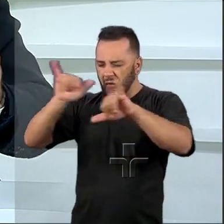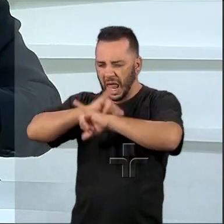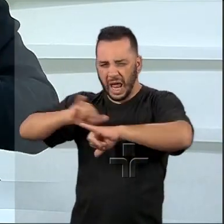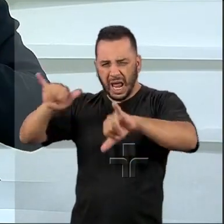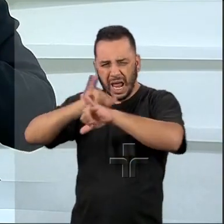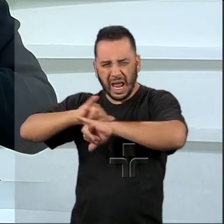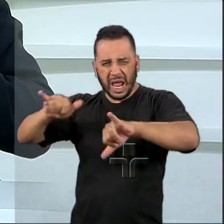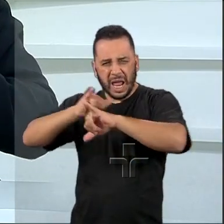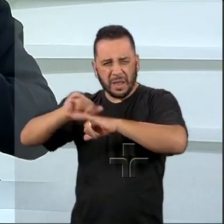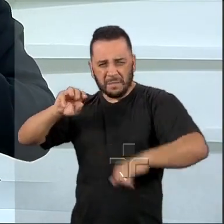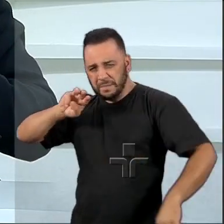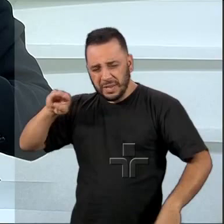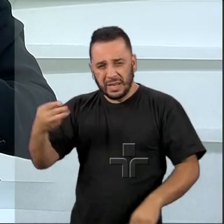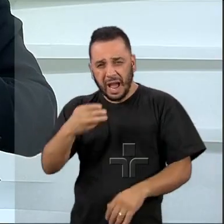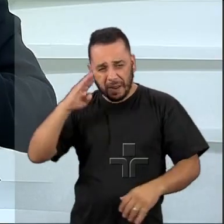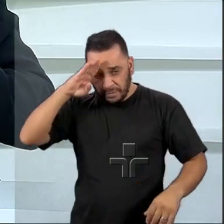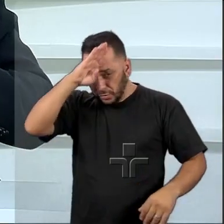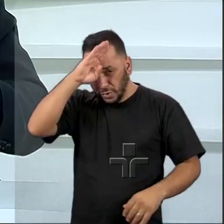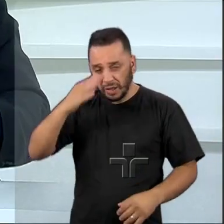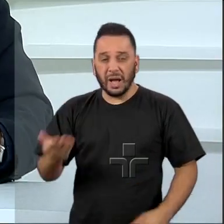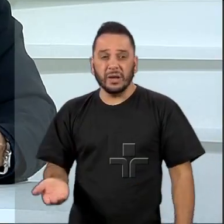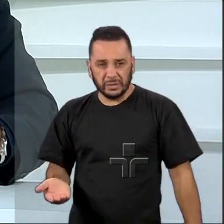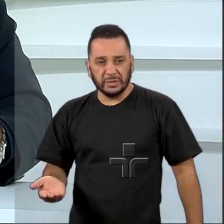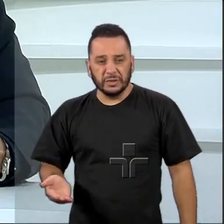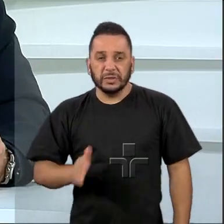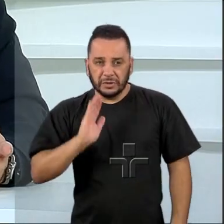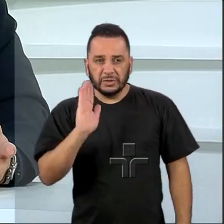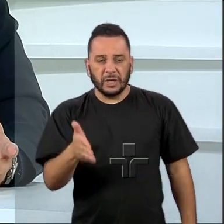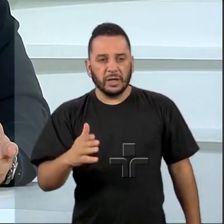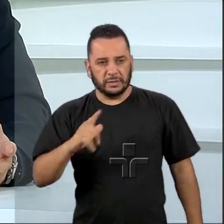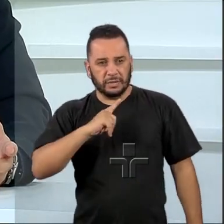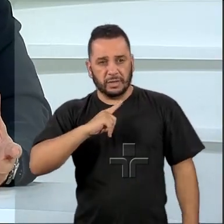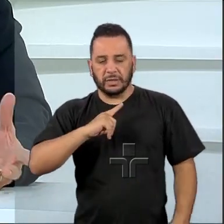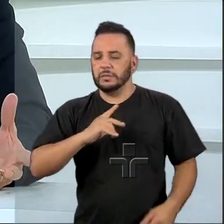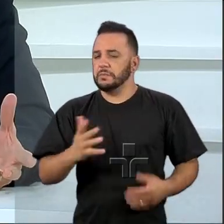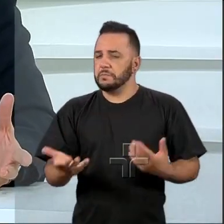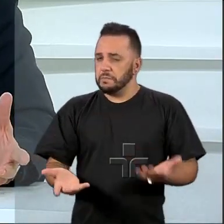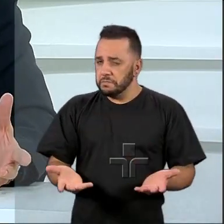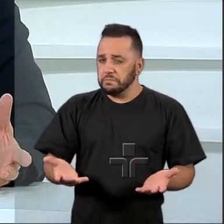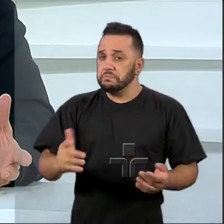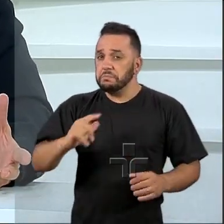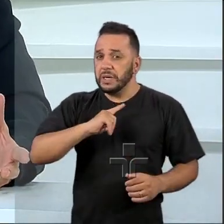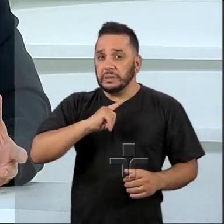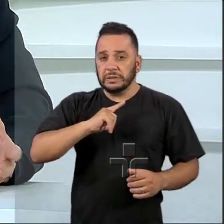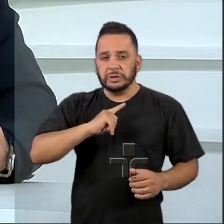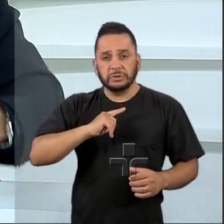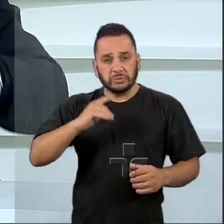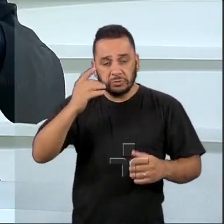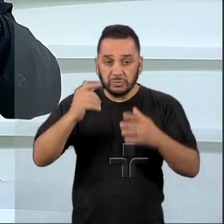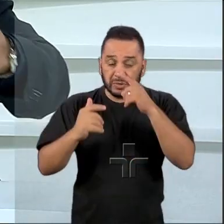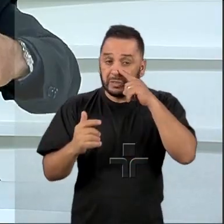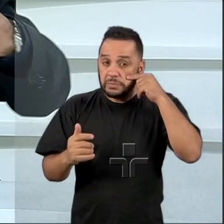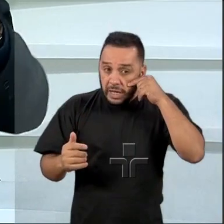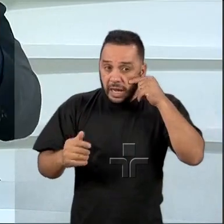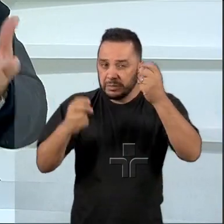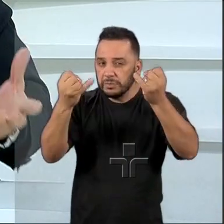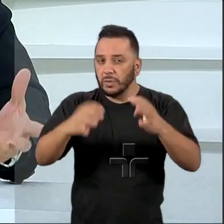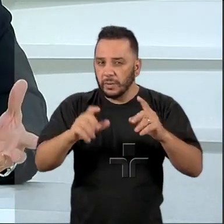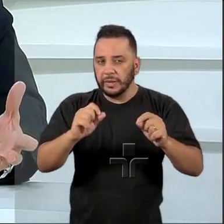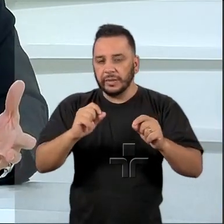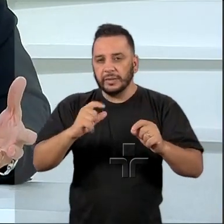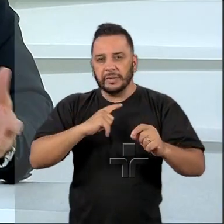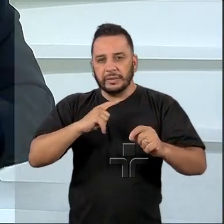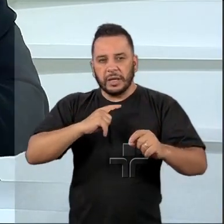uma equipe profissional e não pelo próprio candidato, talvez perca um pouco aí da autenticidade. Não sei se a autenticidade, no caso do Meirelles, resolveria, mas isso gera